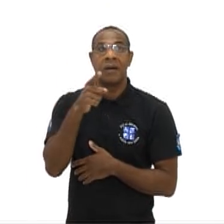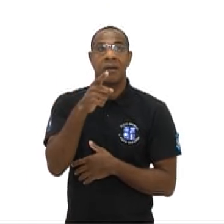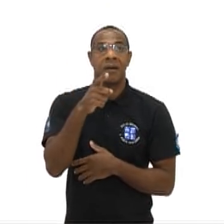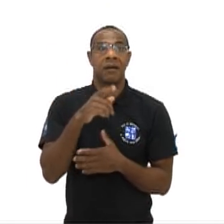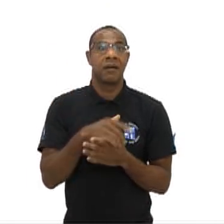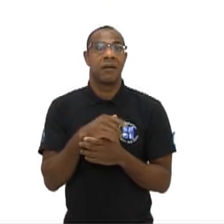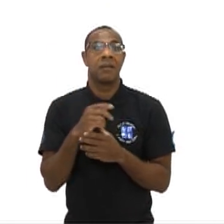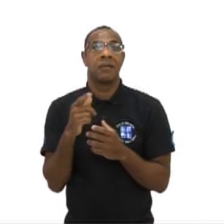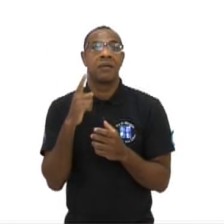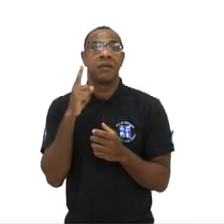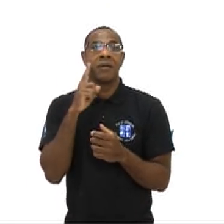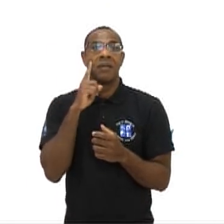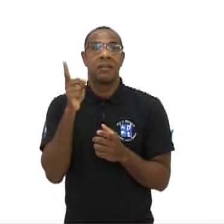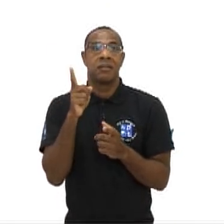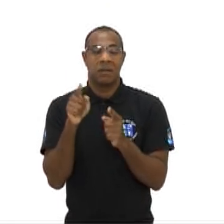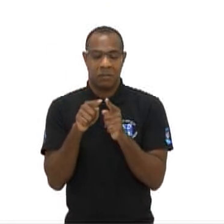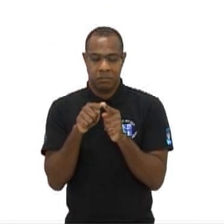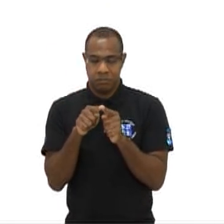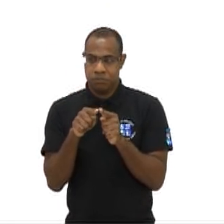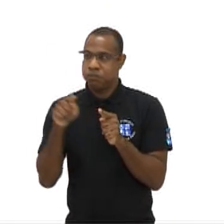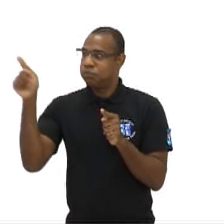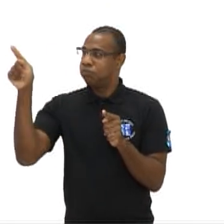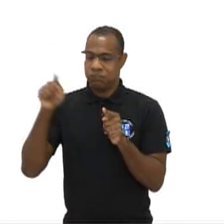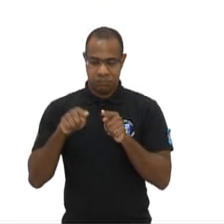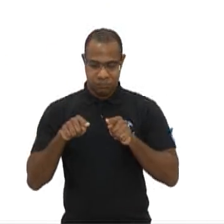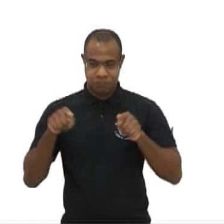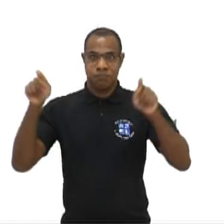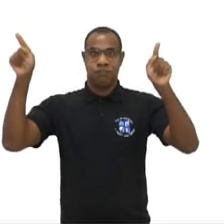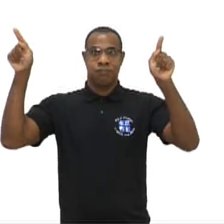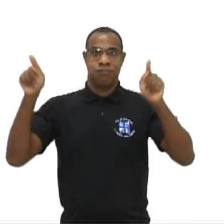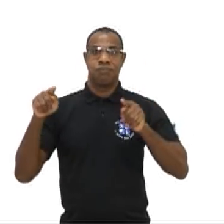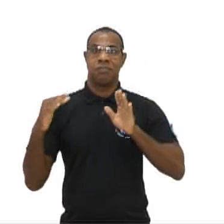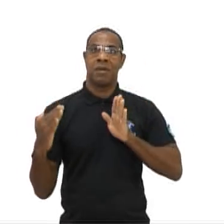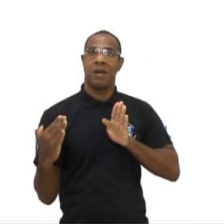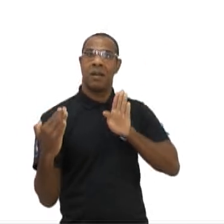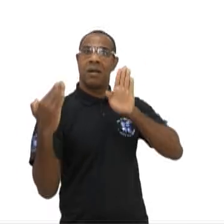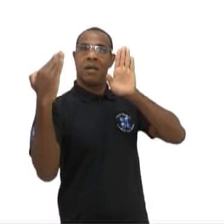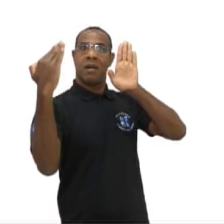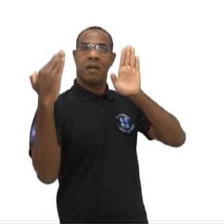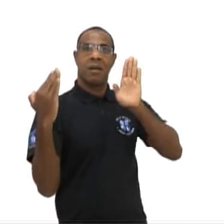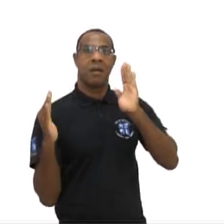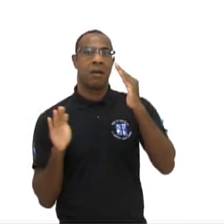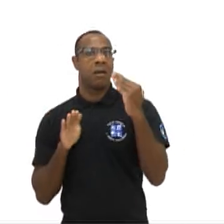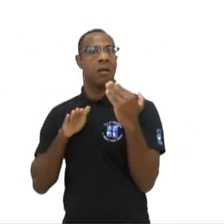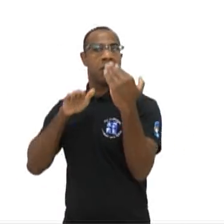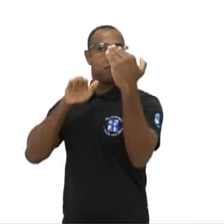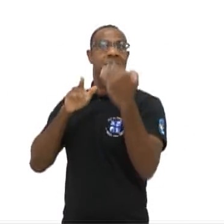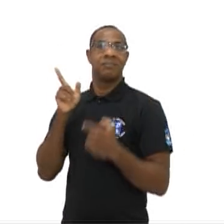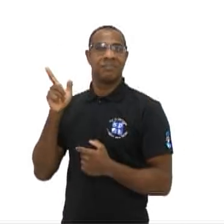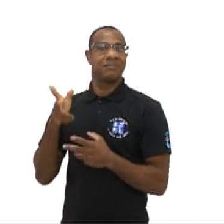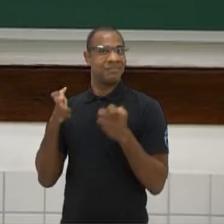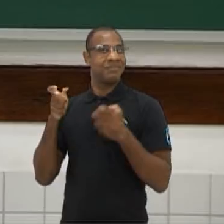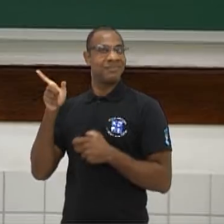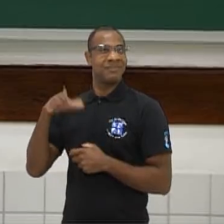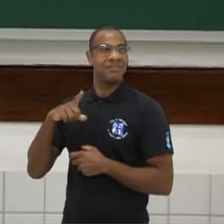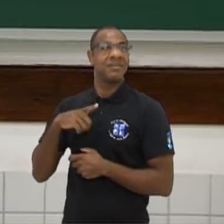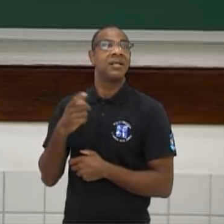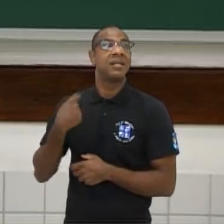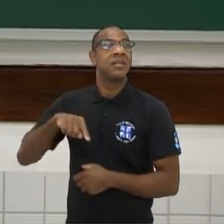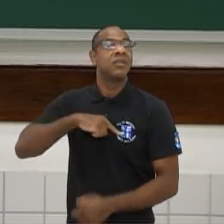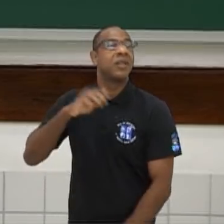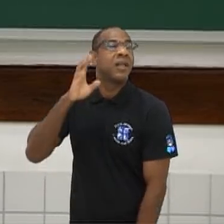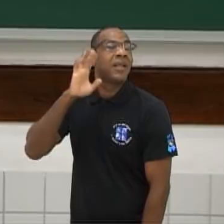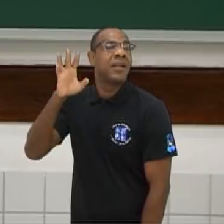consegue até perceber a ideia do durex aqui ao lado. Ó. Então, o que você vai ter também? Isso é a projeção que temos como real. Mas como que a gente imagina